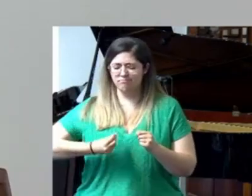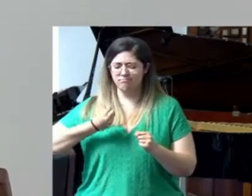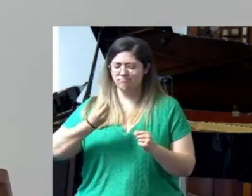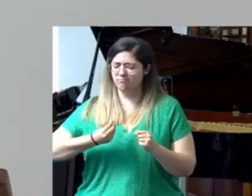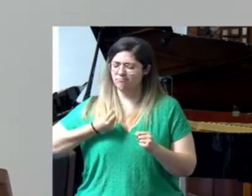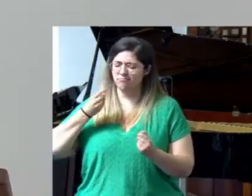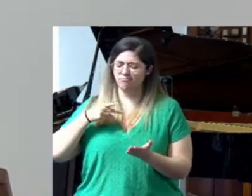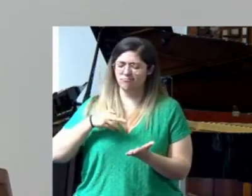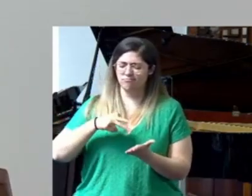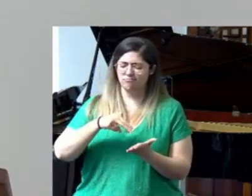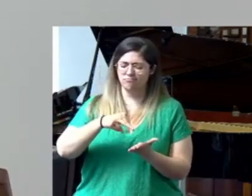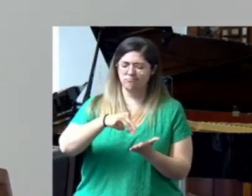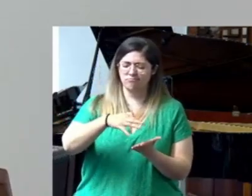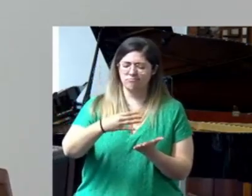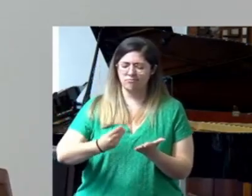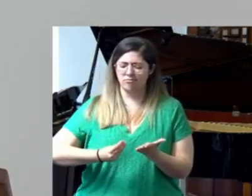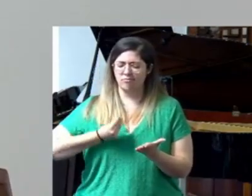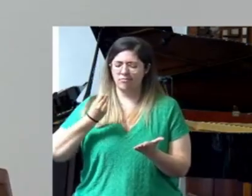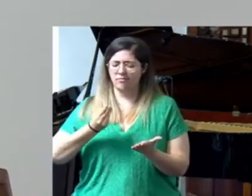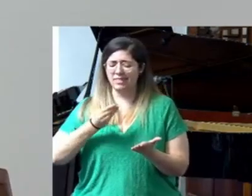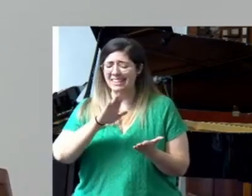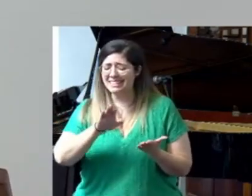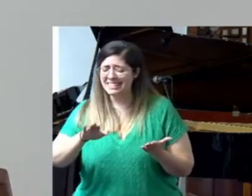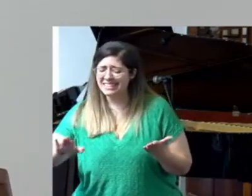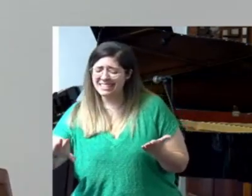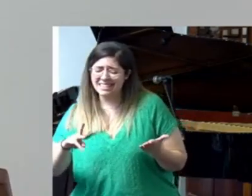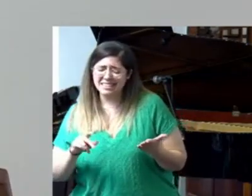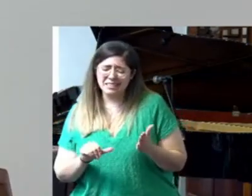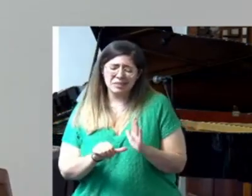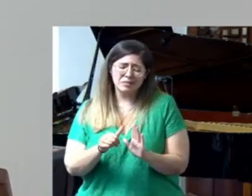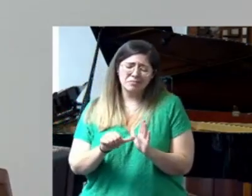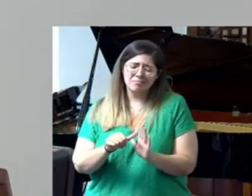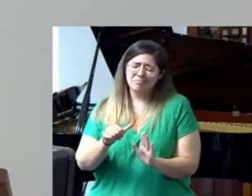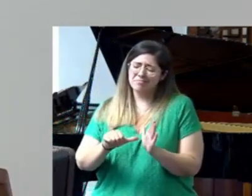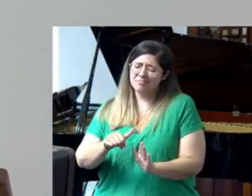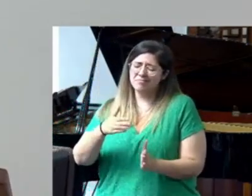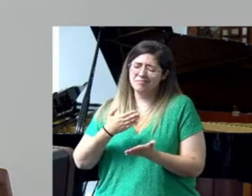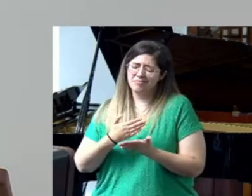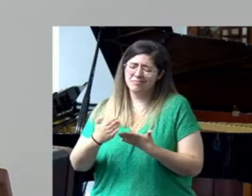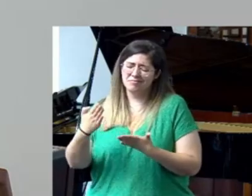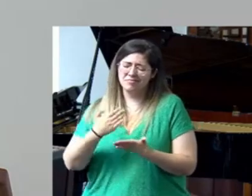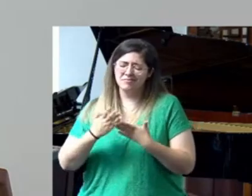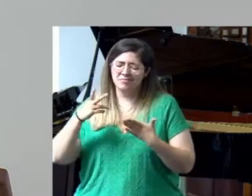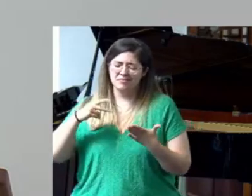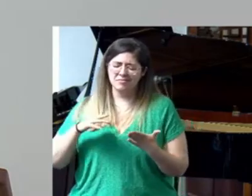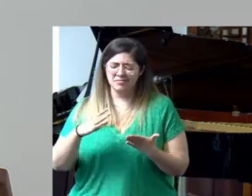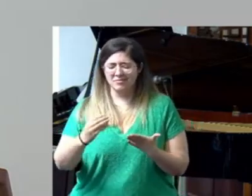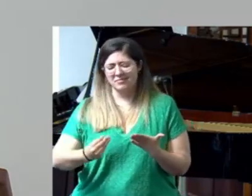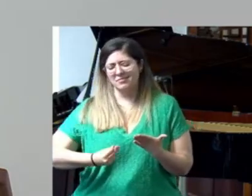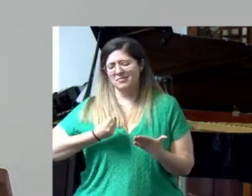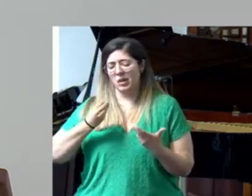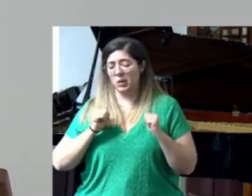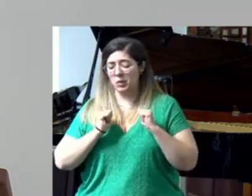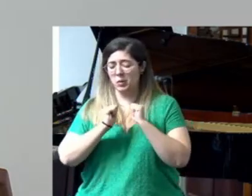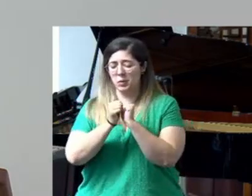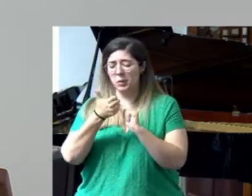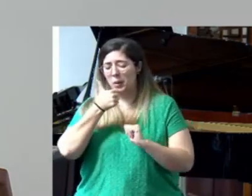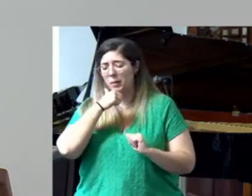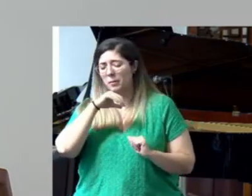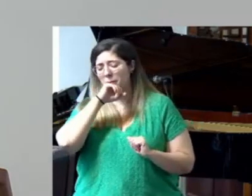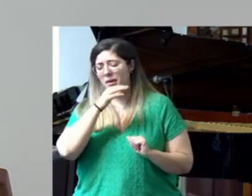dessa caminhada. Estou pensando aqui nas crianças, Senhor, que estão dando os primeiros passinhos junto com os seus